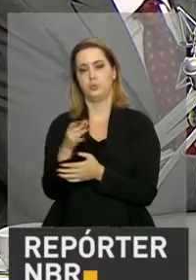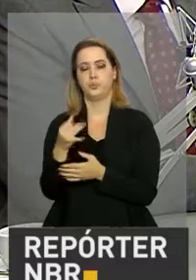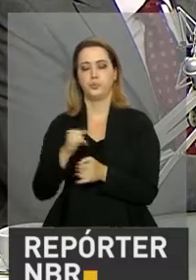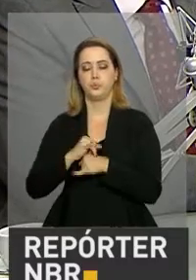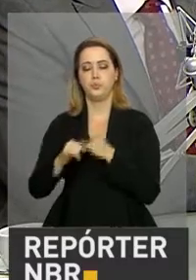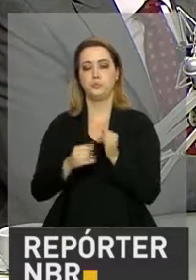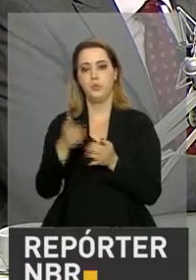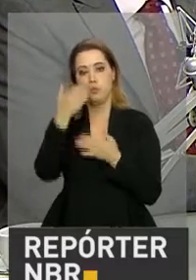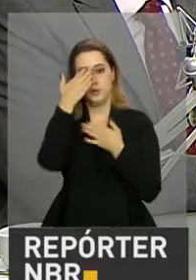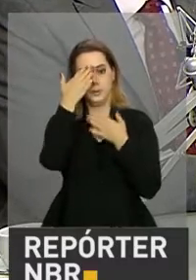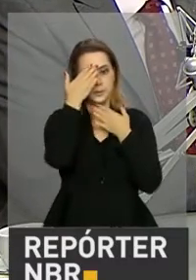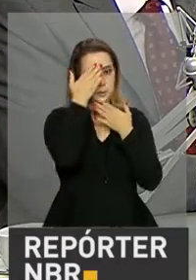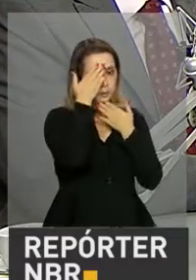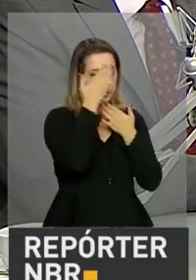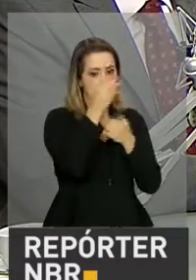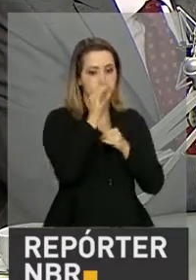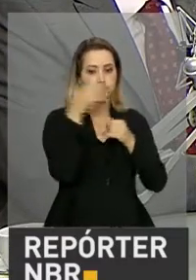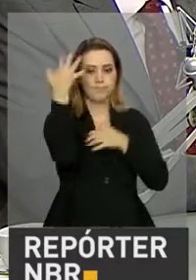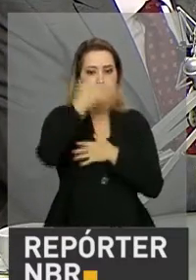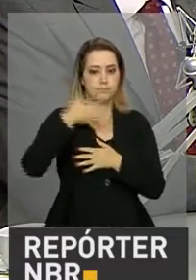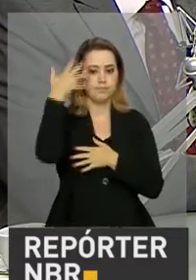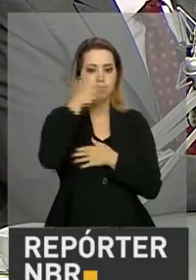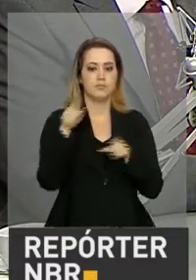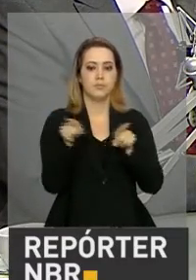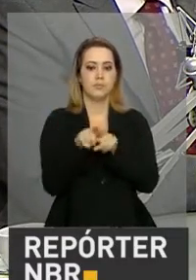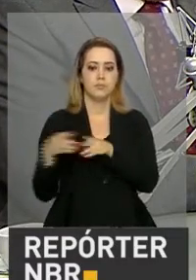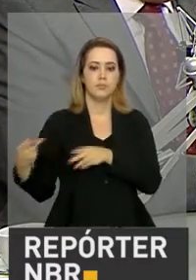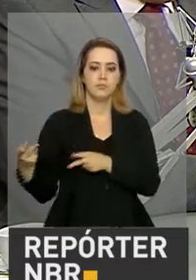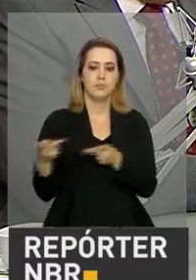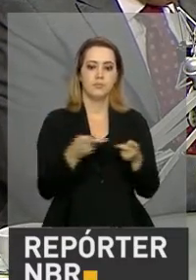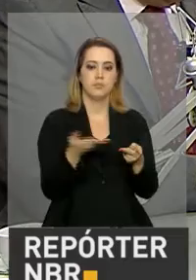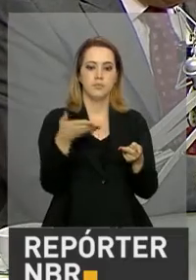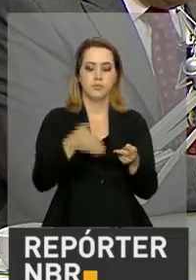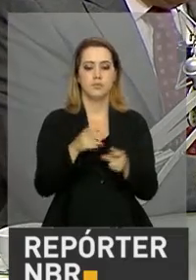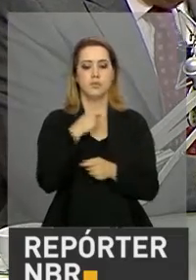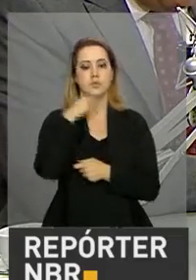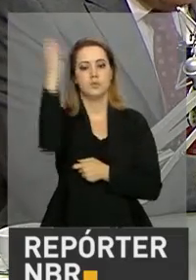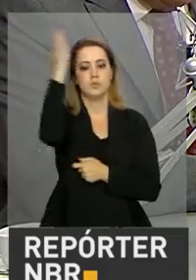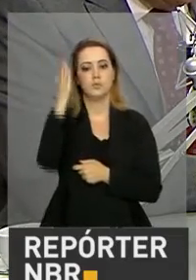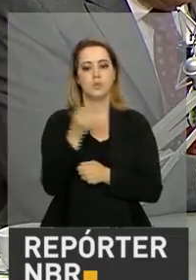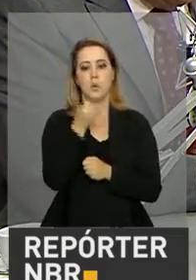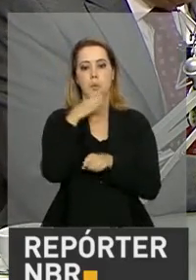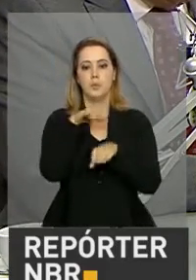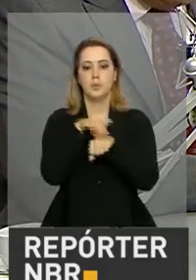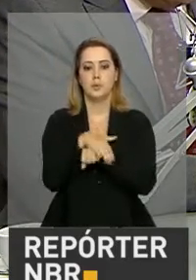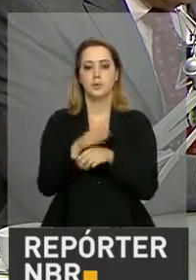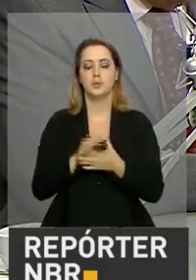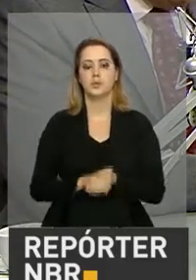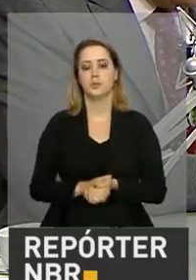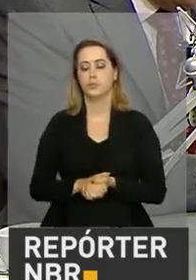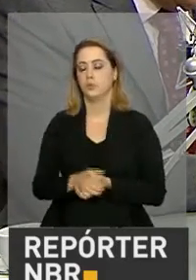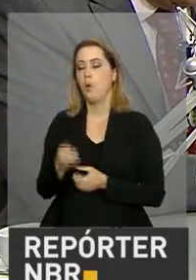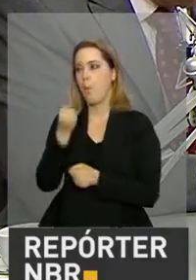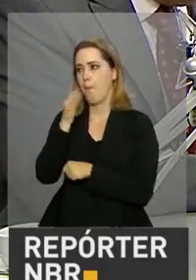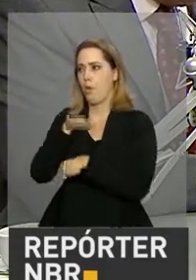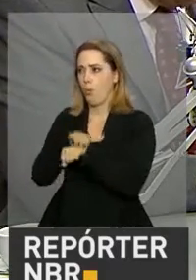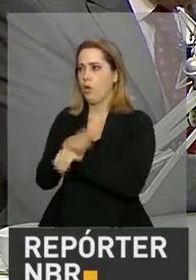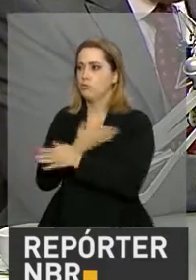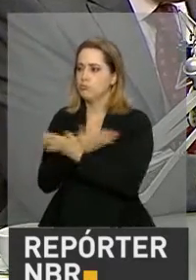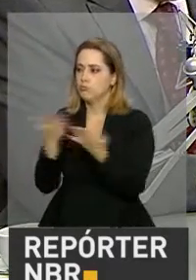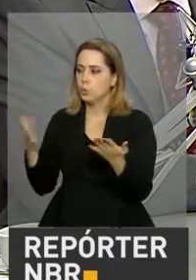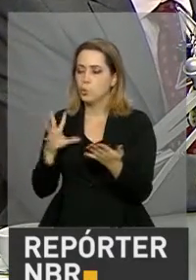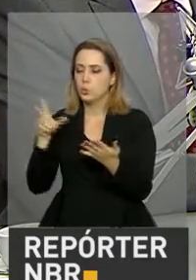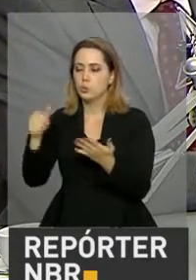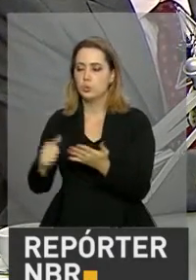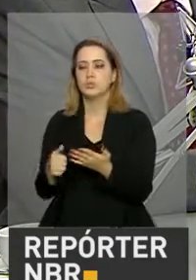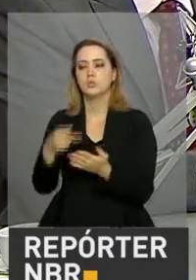isso obrigado pelos esclarecimentos e também pela sua participação aqui na voz do brasil boa noite boa noite airton muito obrigado a você a gláucia e